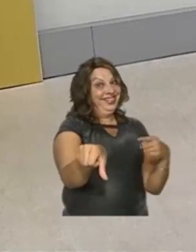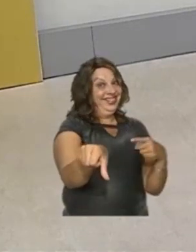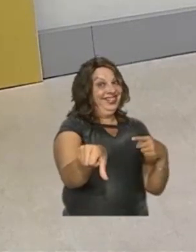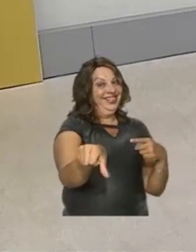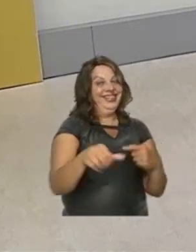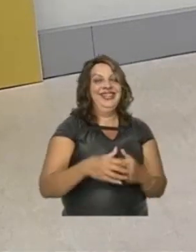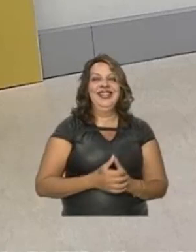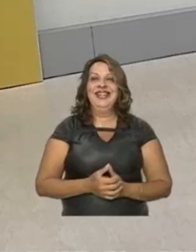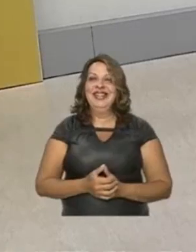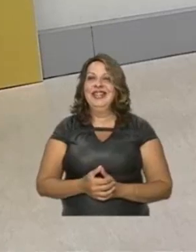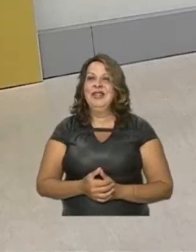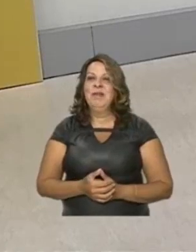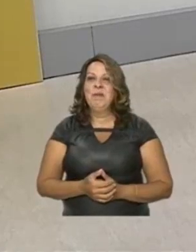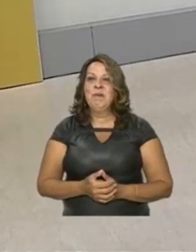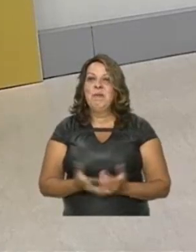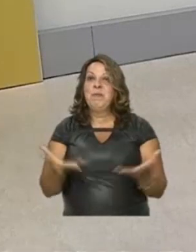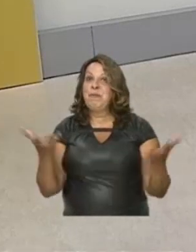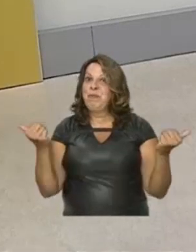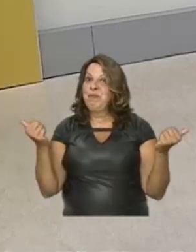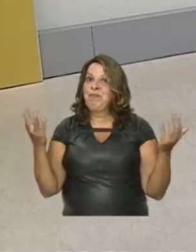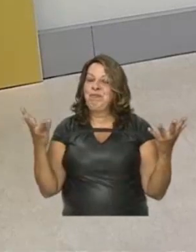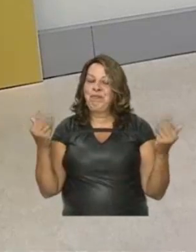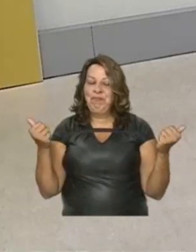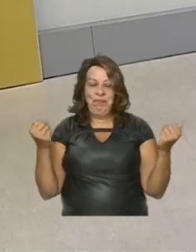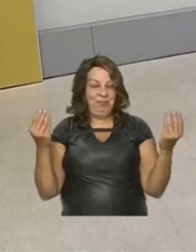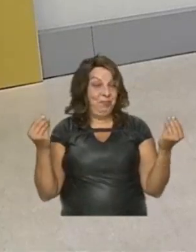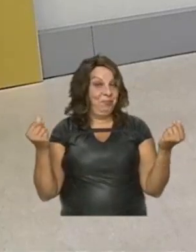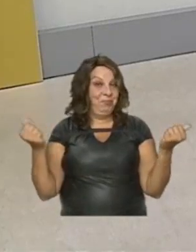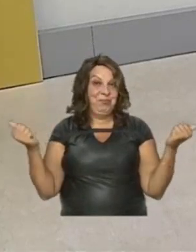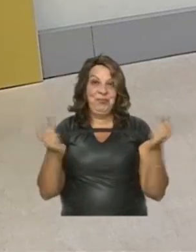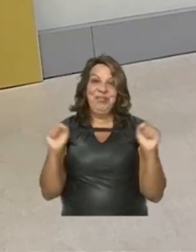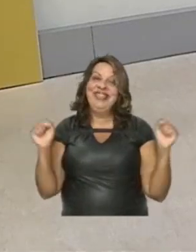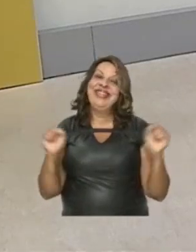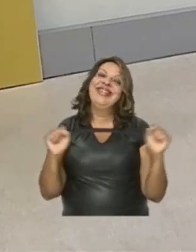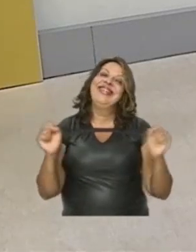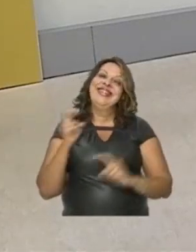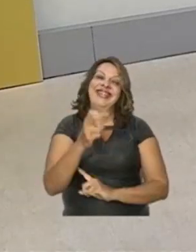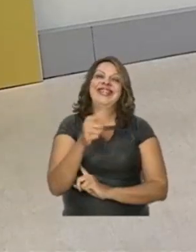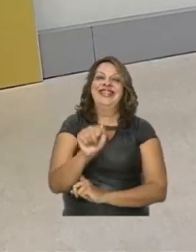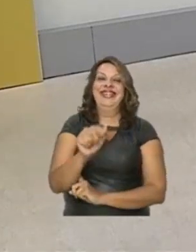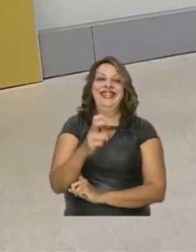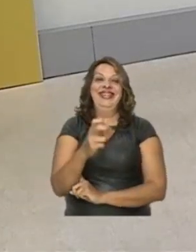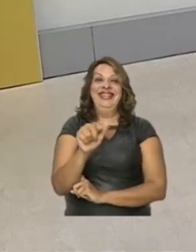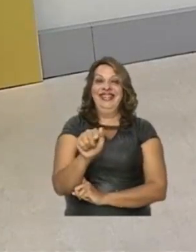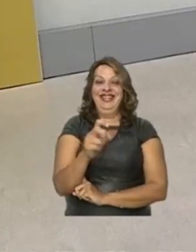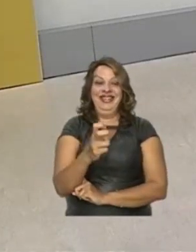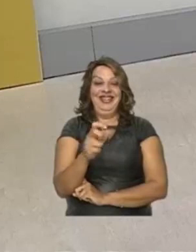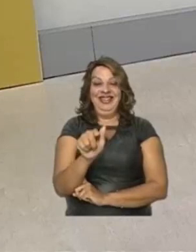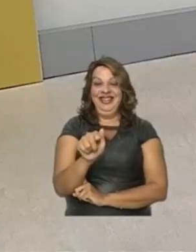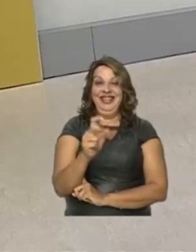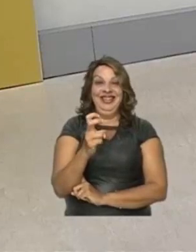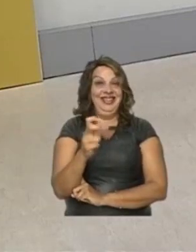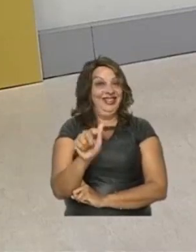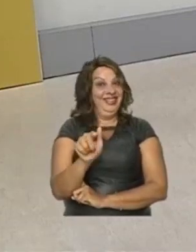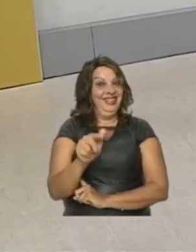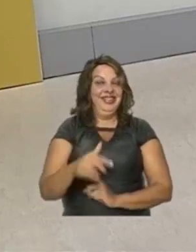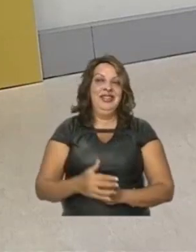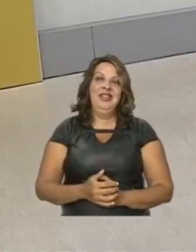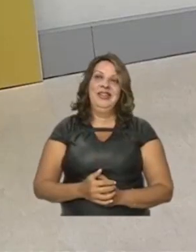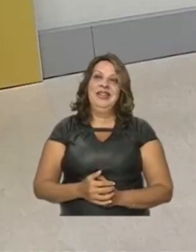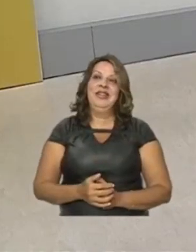9! Vamos que vamos aí que o 57, Beth, saiu! Olha aí